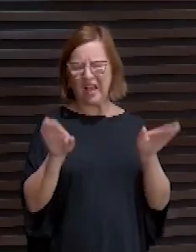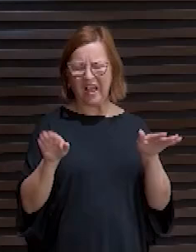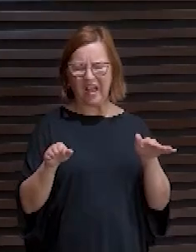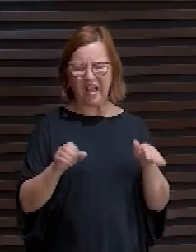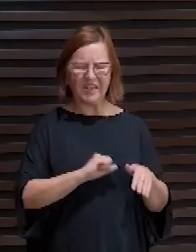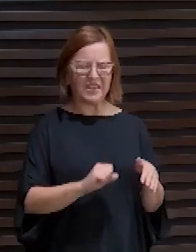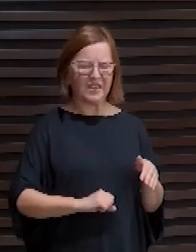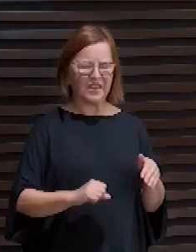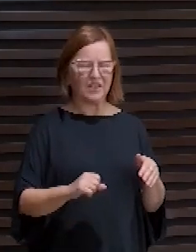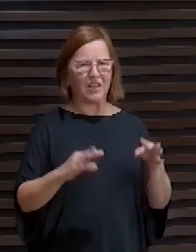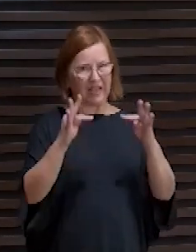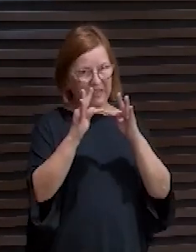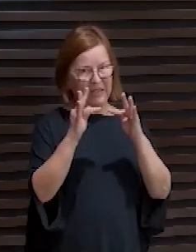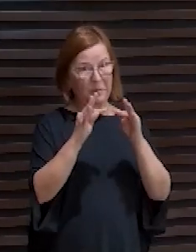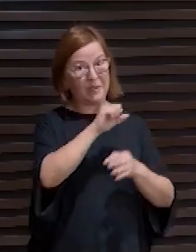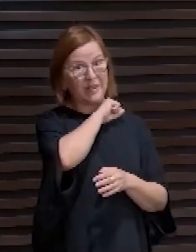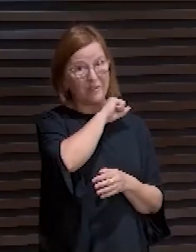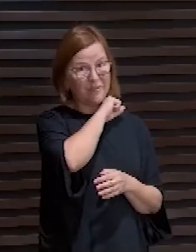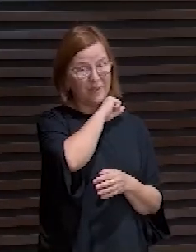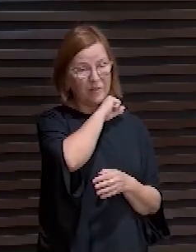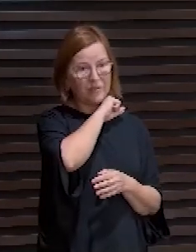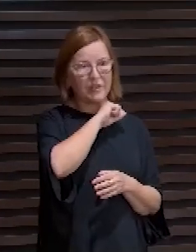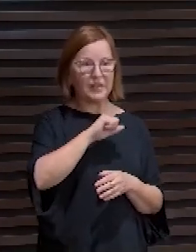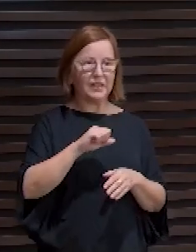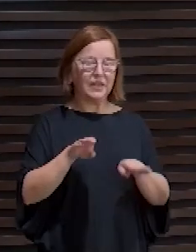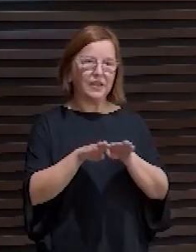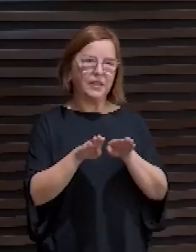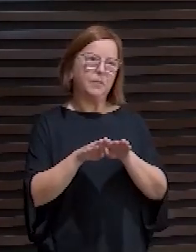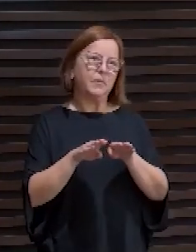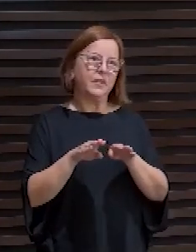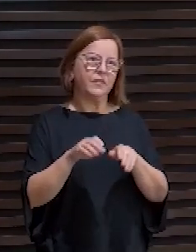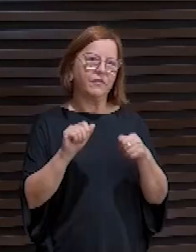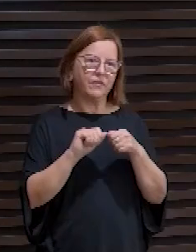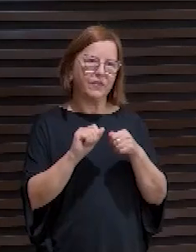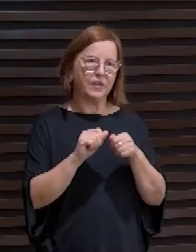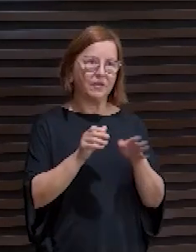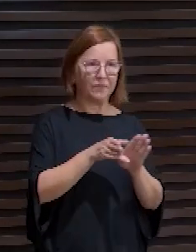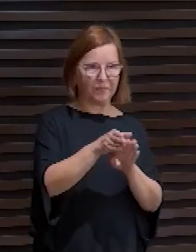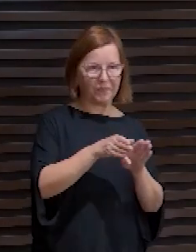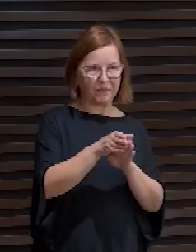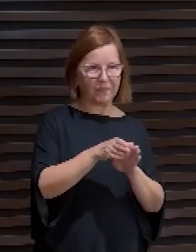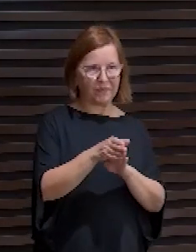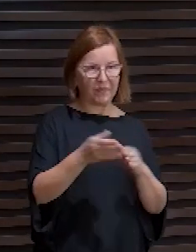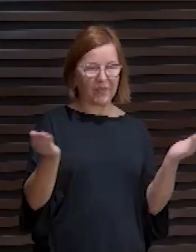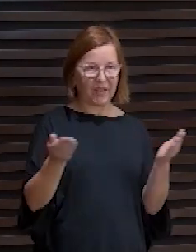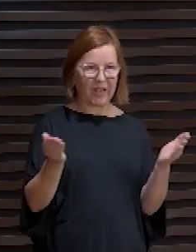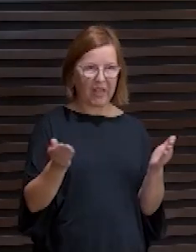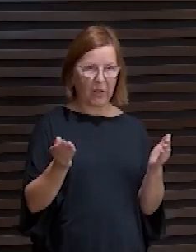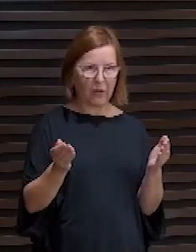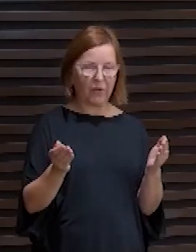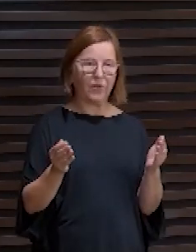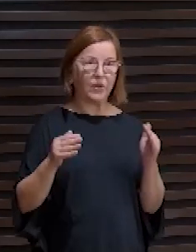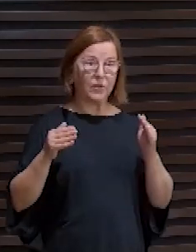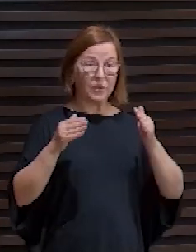e sacrifícios, mesclando com exortações, agora se concentra em estimular